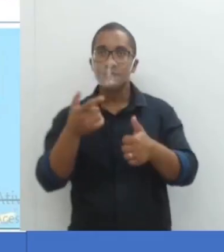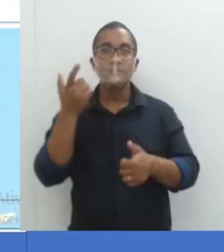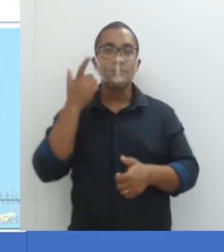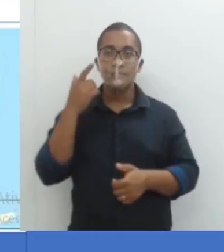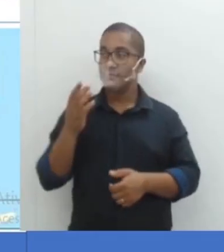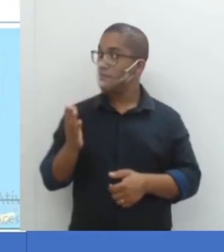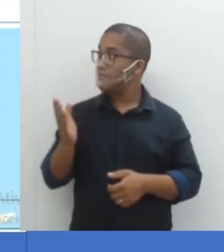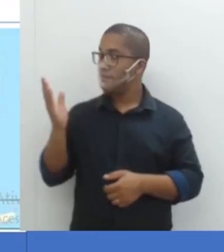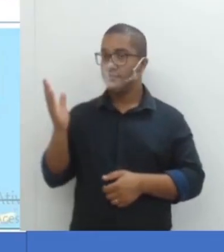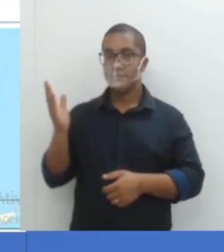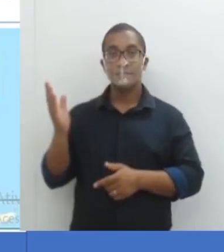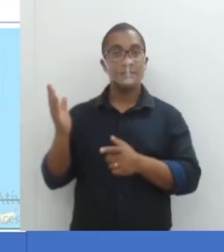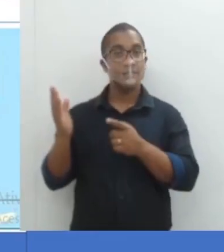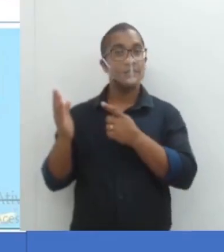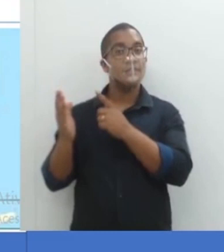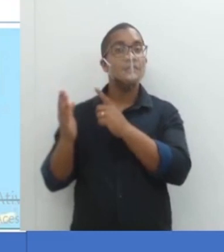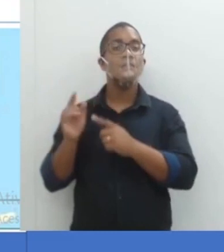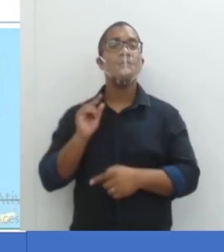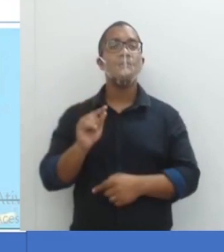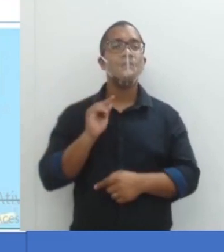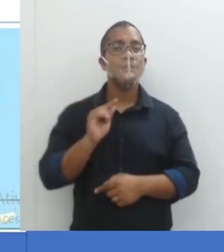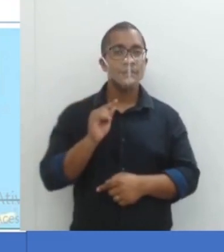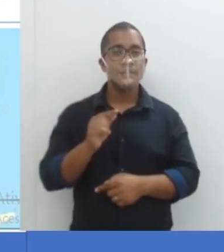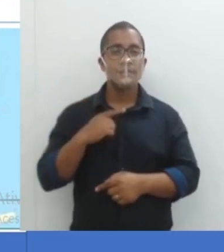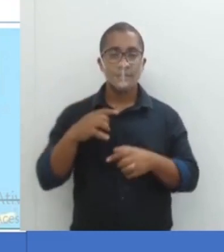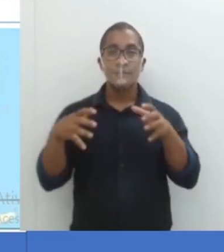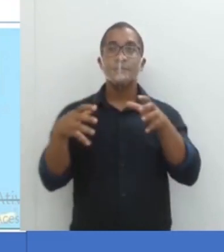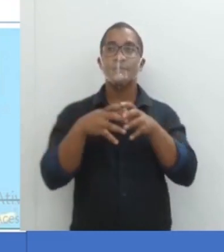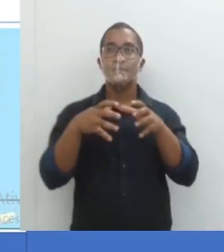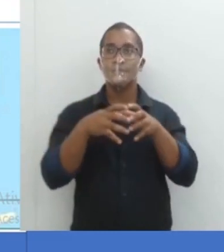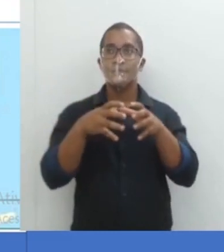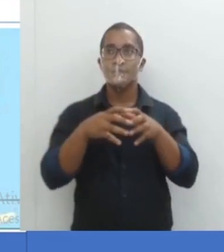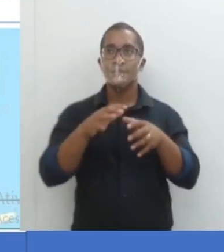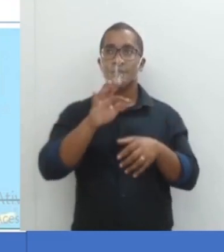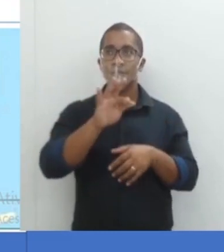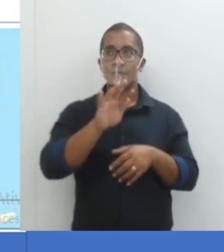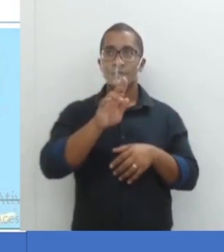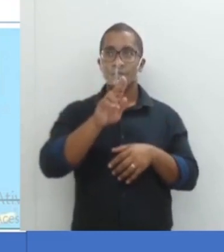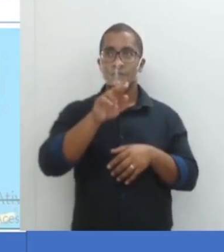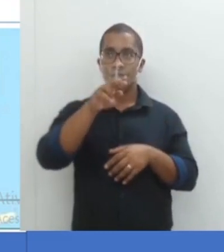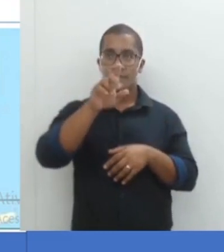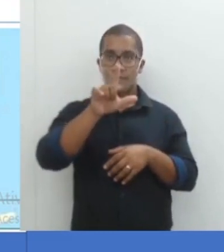comigo, né, a tribo Funiô,